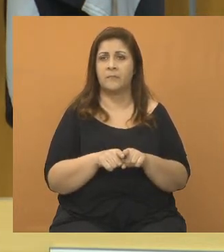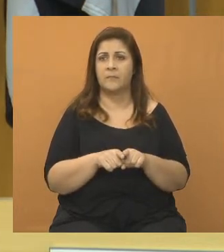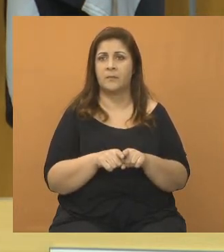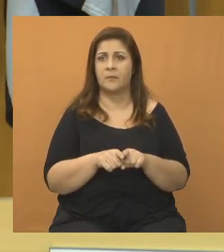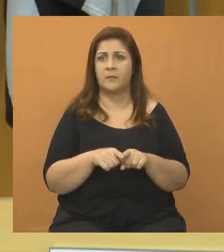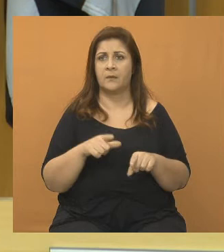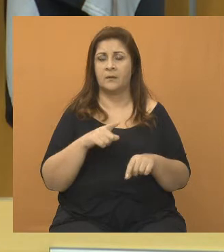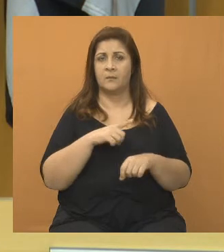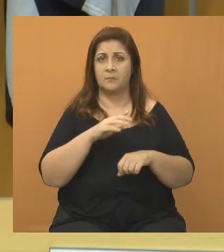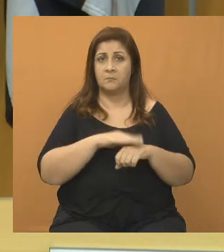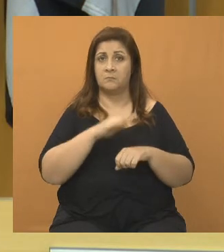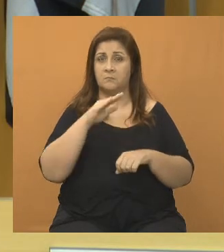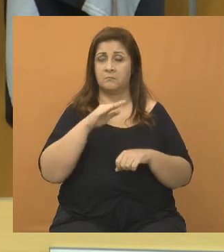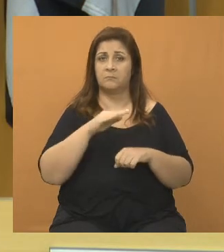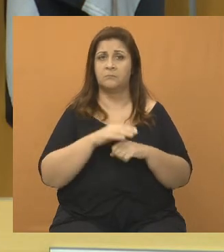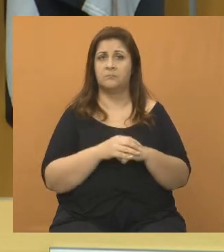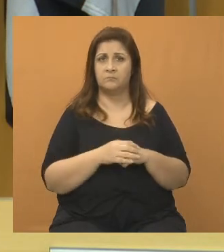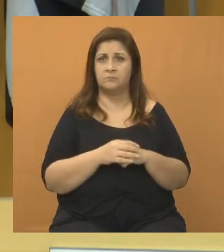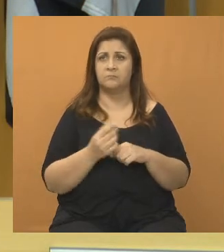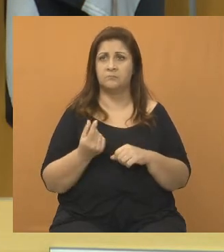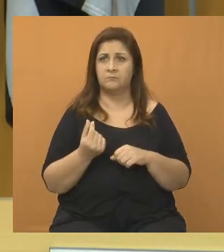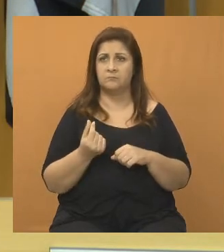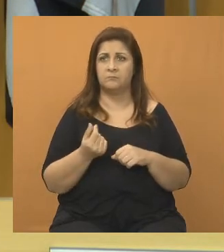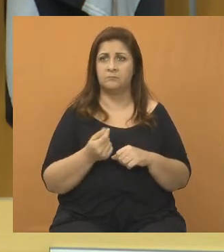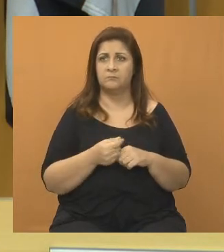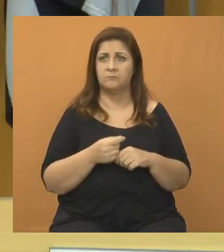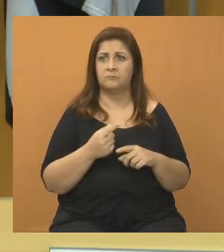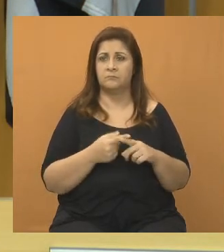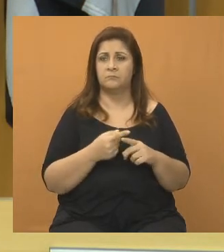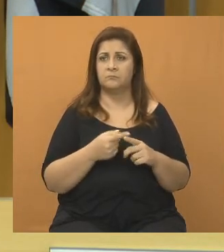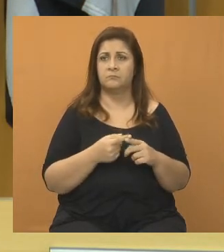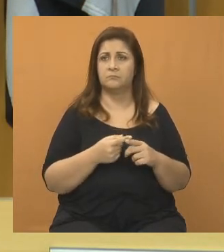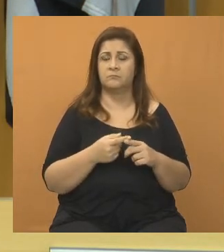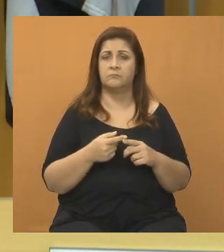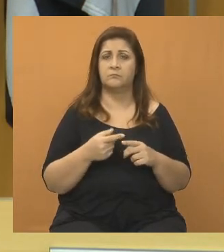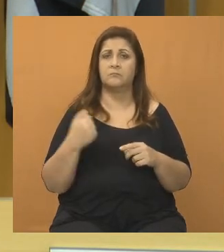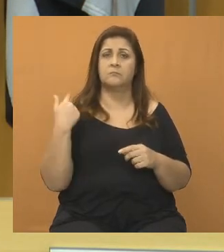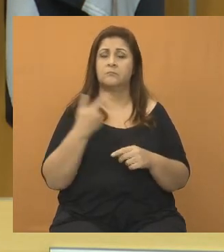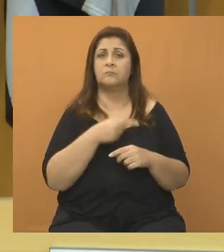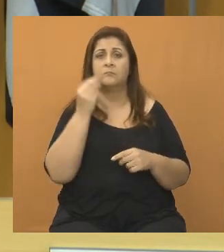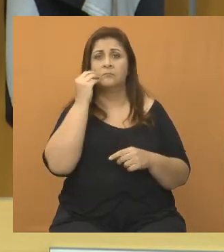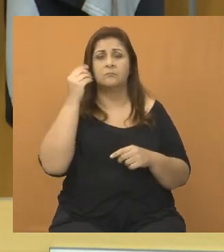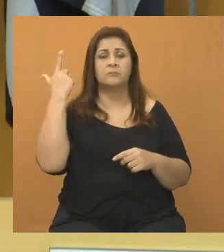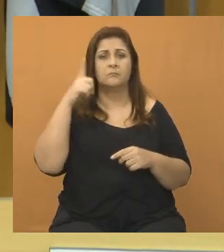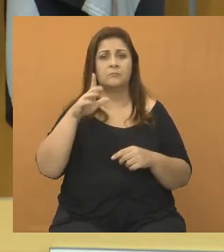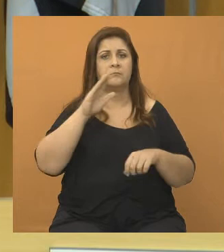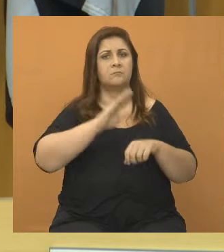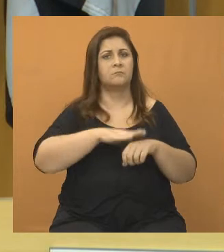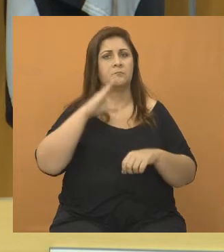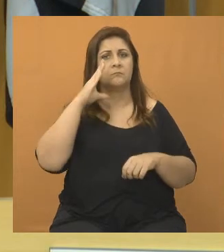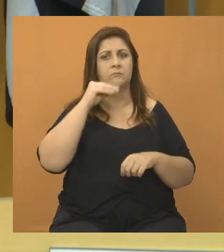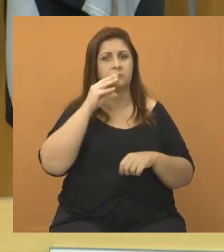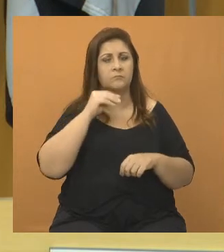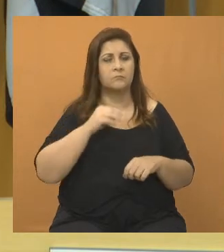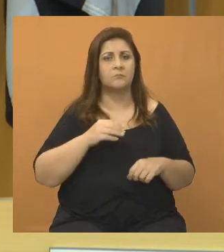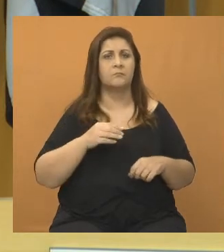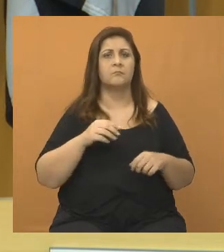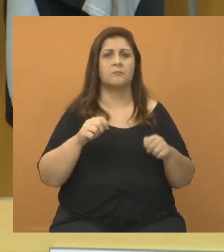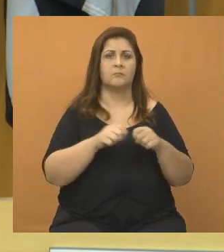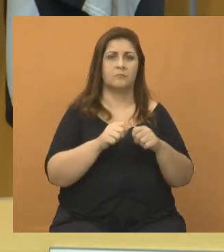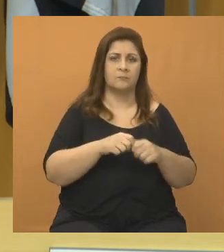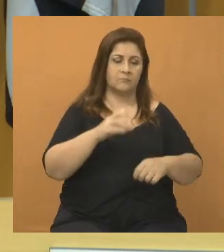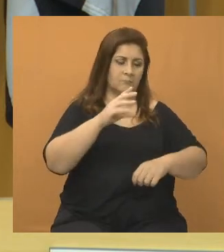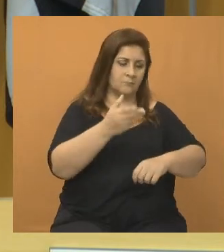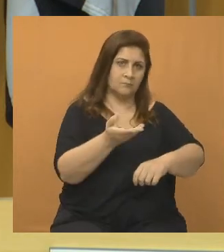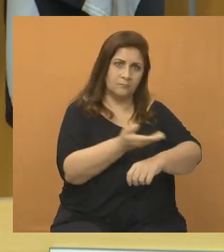volume de recursos dentro desse contrato para que a gente consiga colocar mais gente para fazer capina, mais gente para fazer